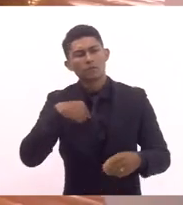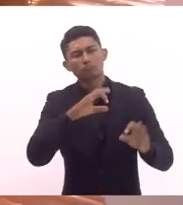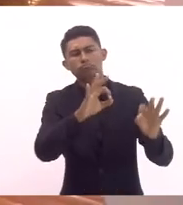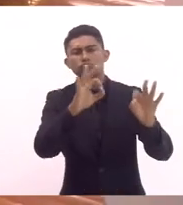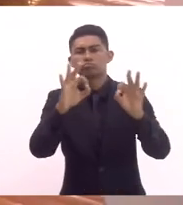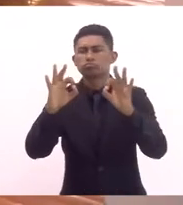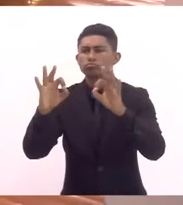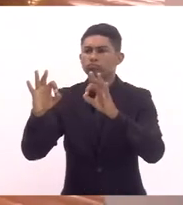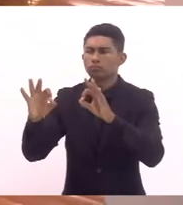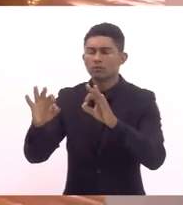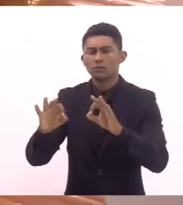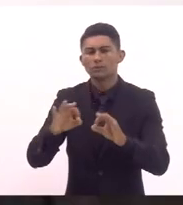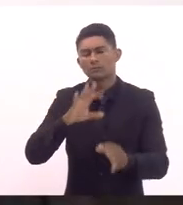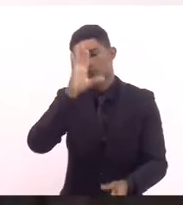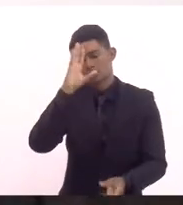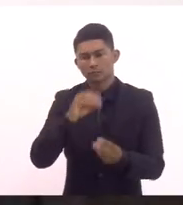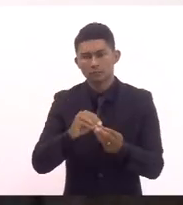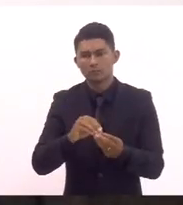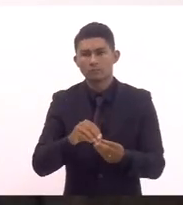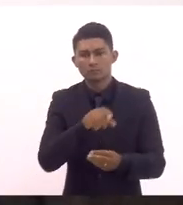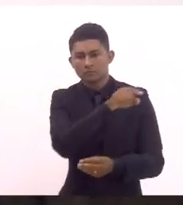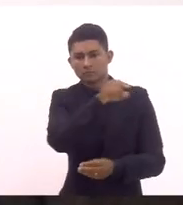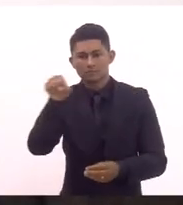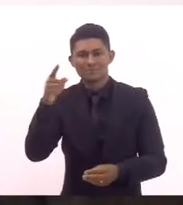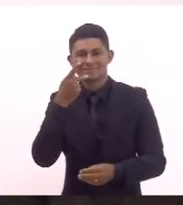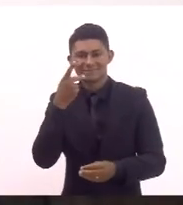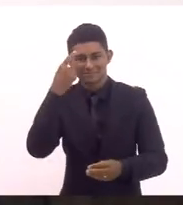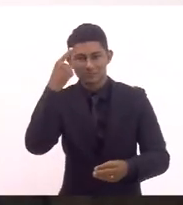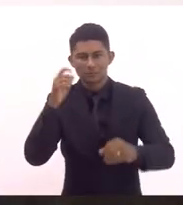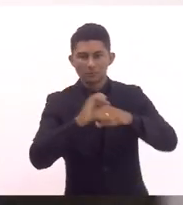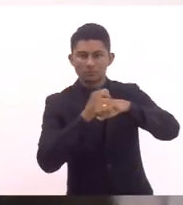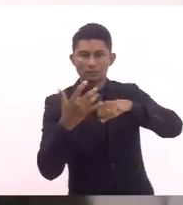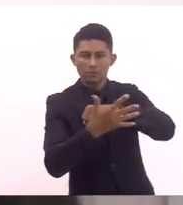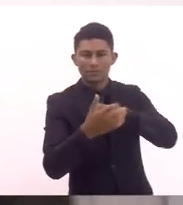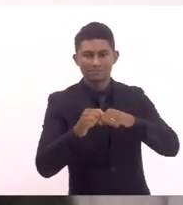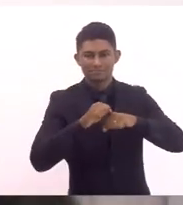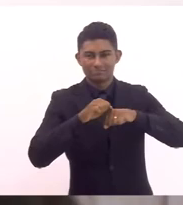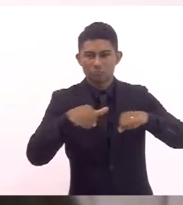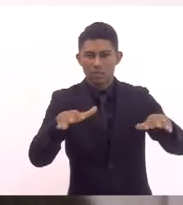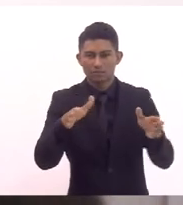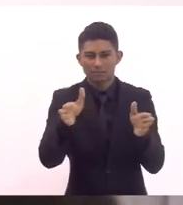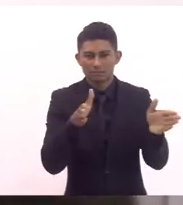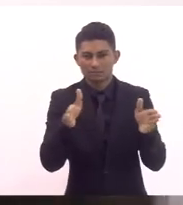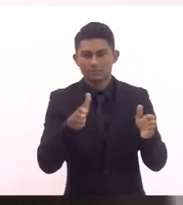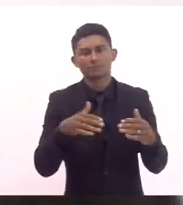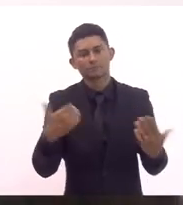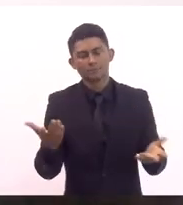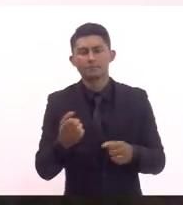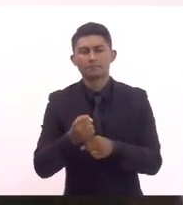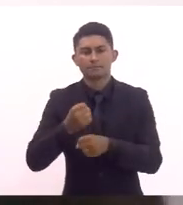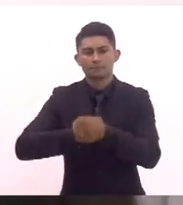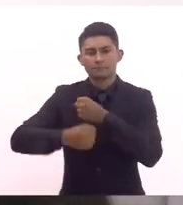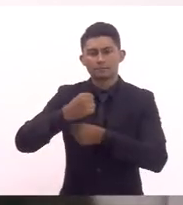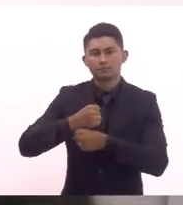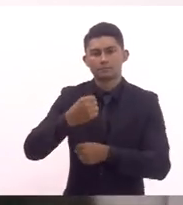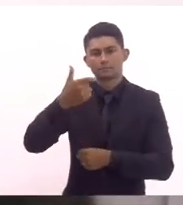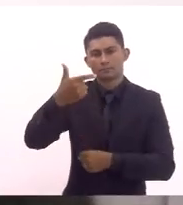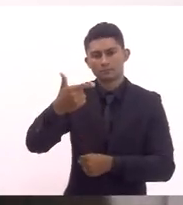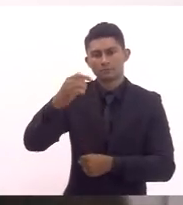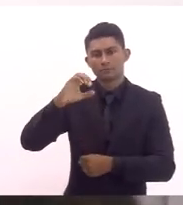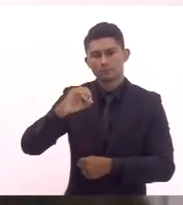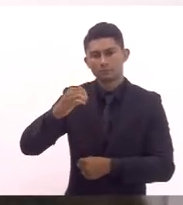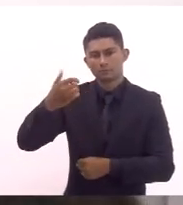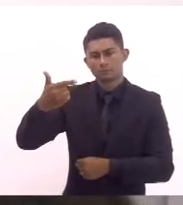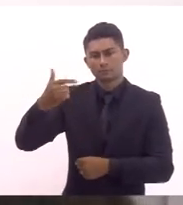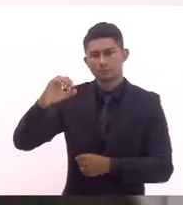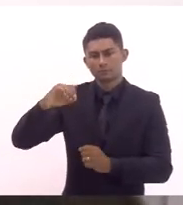falando as colegas falaram no período da pandemia a a gente em 2020 junho de